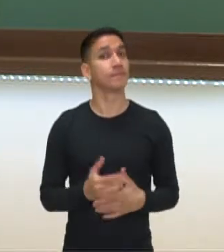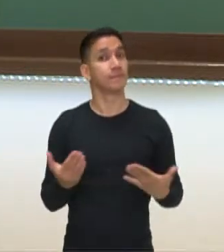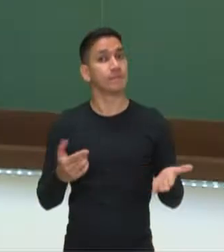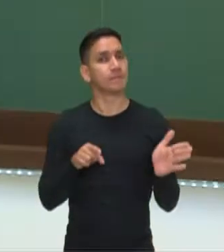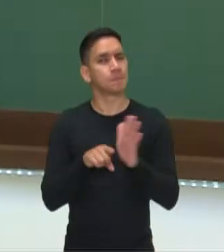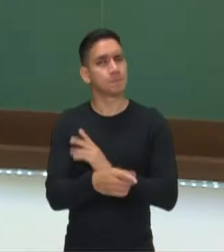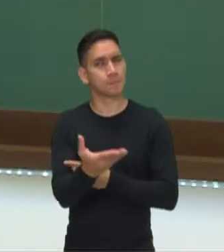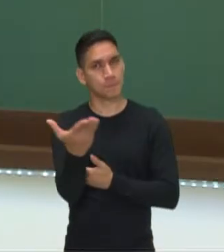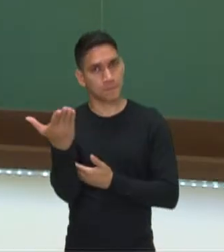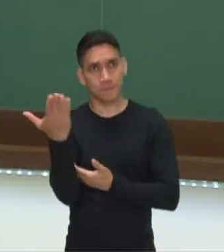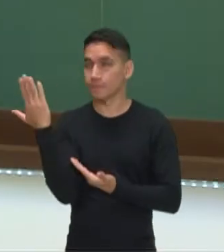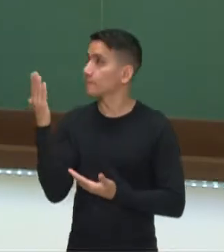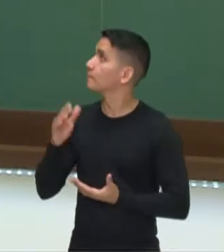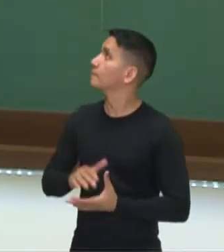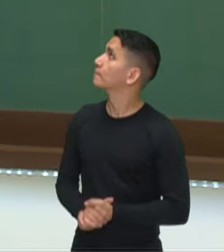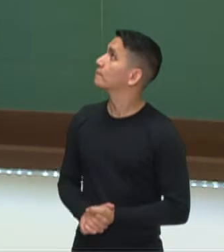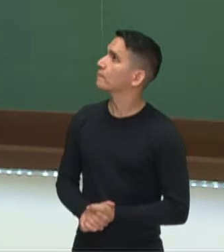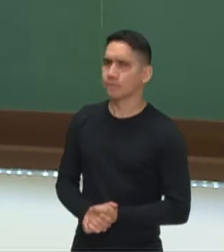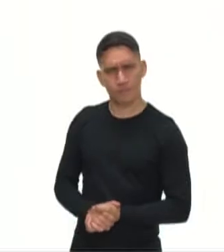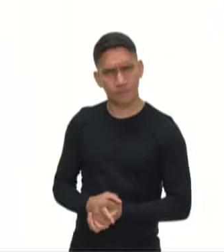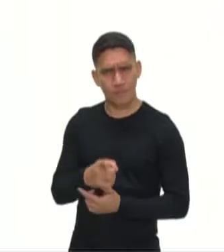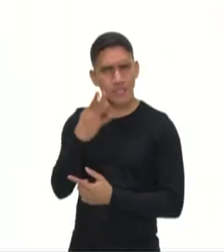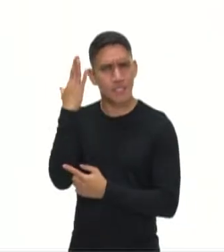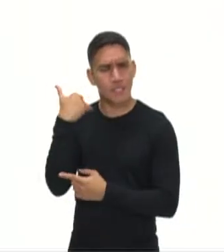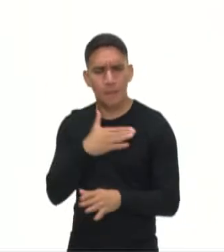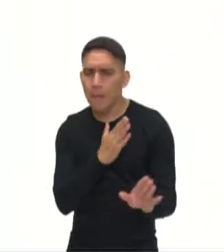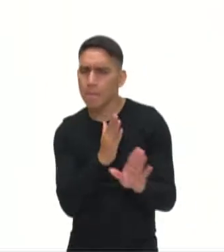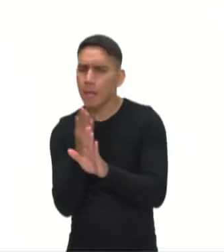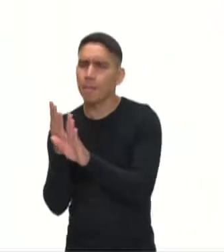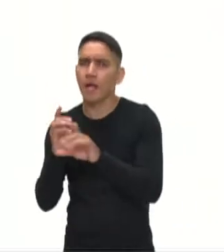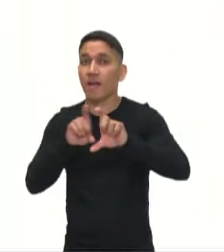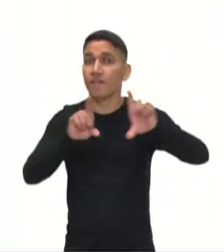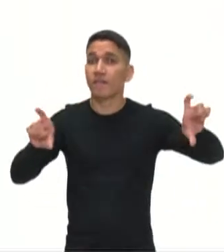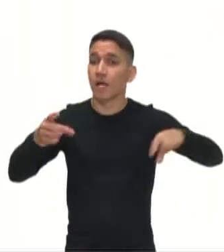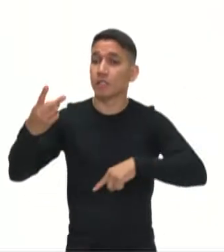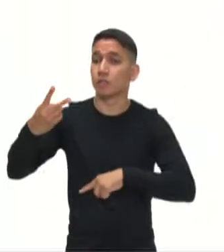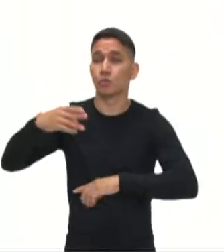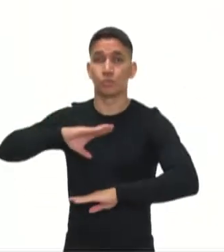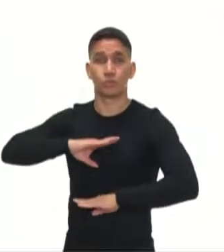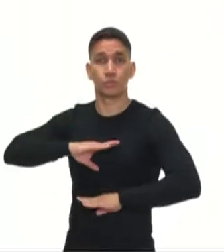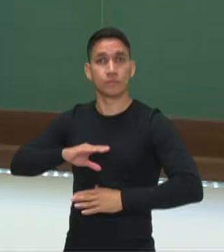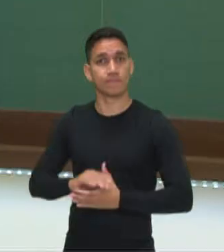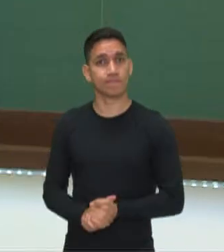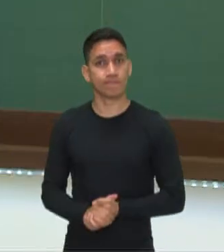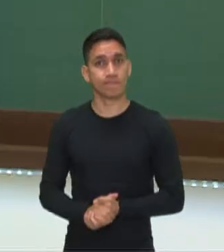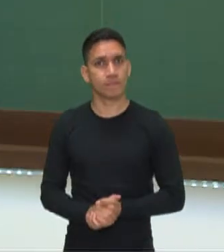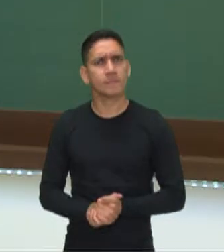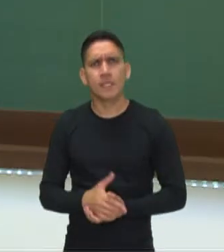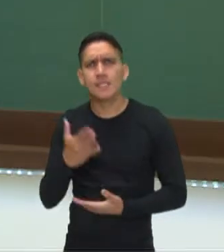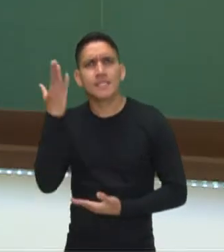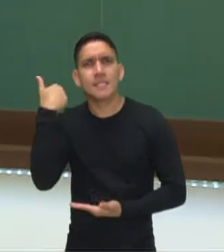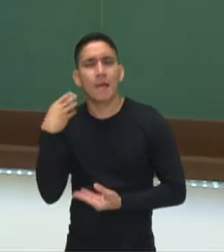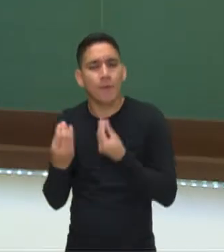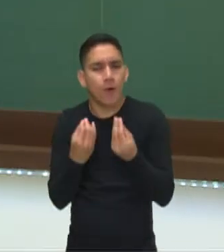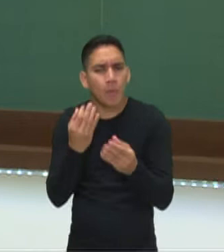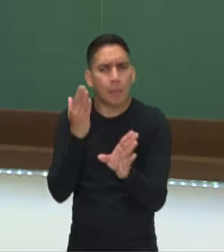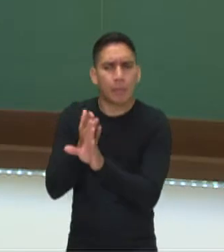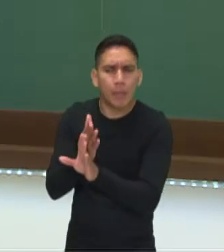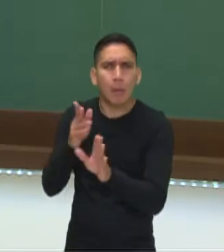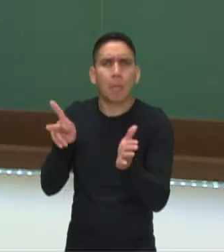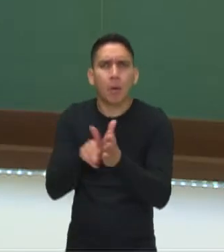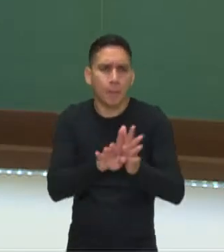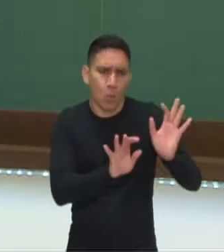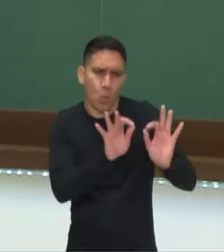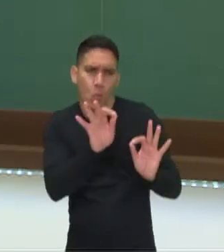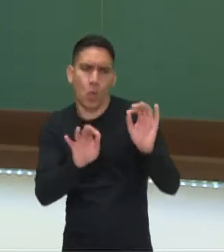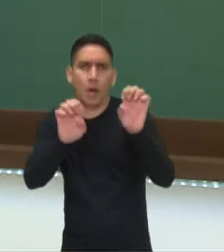tenho uma perguntinha para vocês. Você sabe identificar frases na segunda condicional? Sabe identificar quando ela está